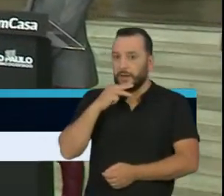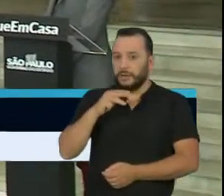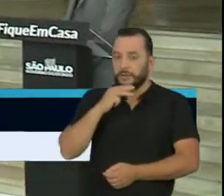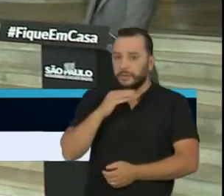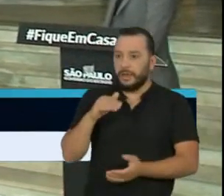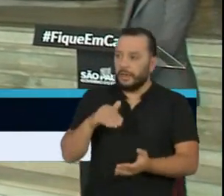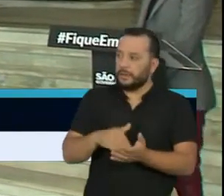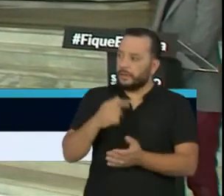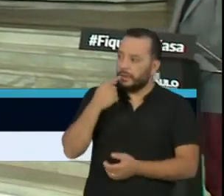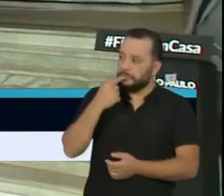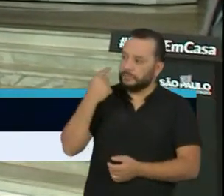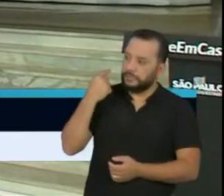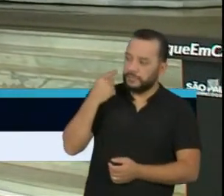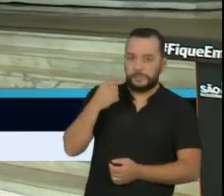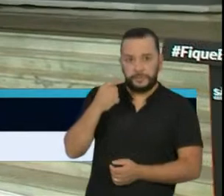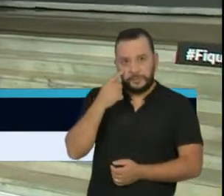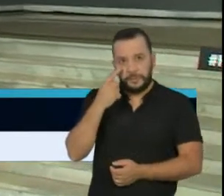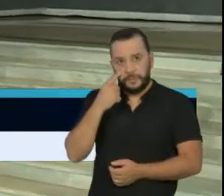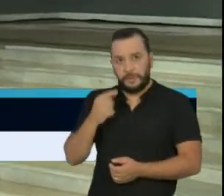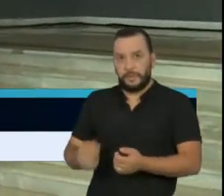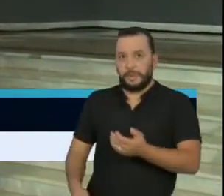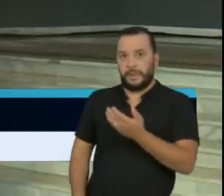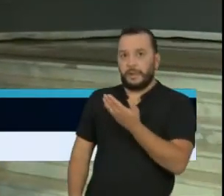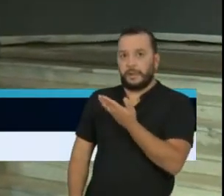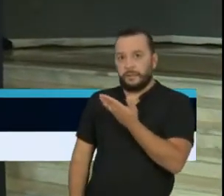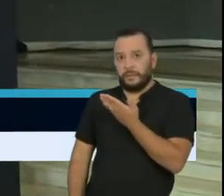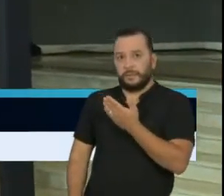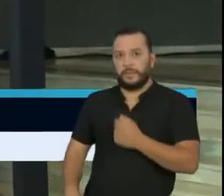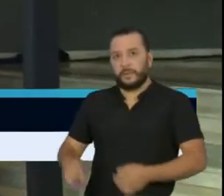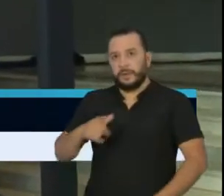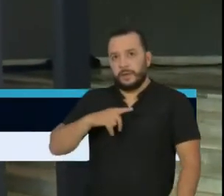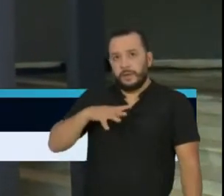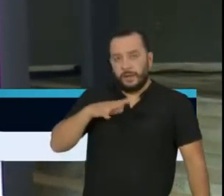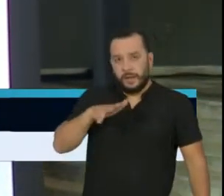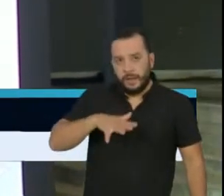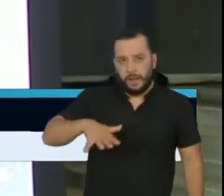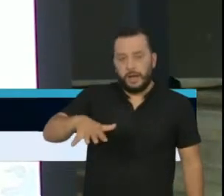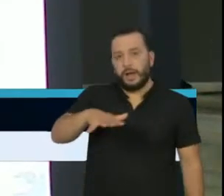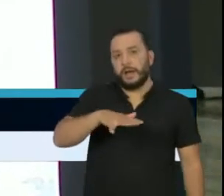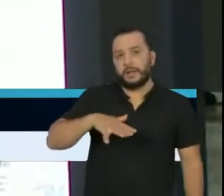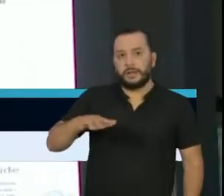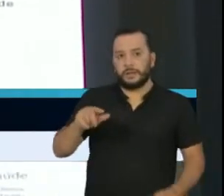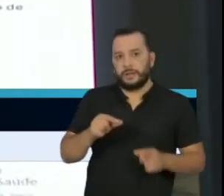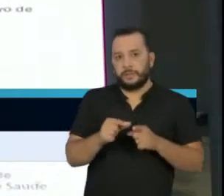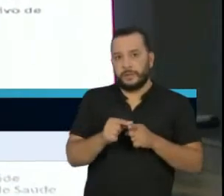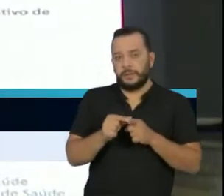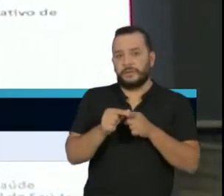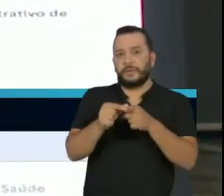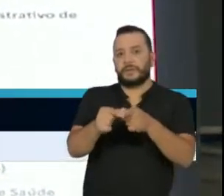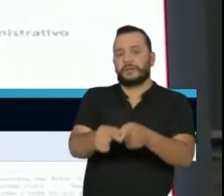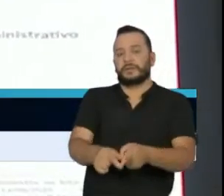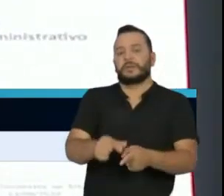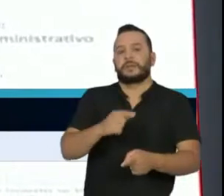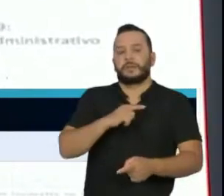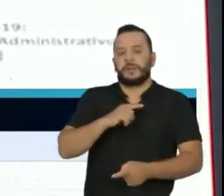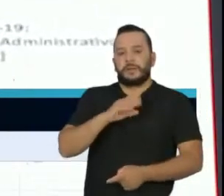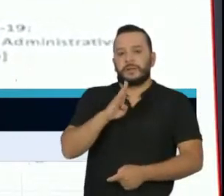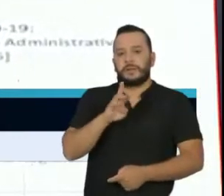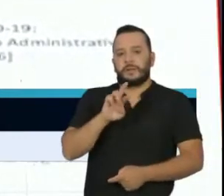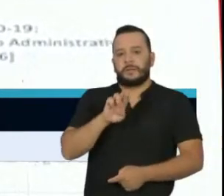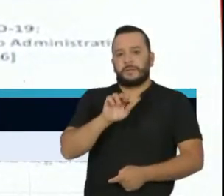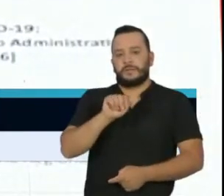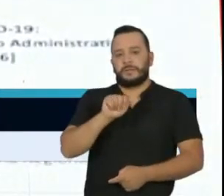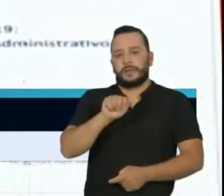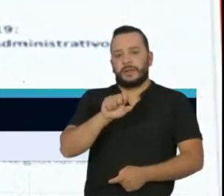O gráfico mostra bem a evolução e áreas hoje da periferia, como a Brasilândia, na Zona